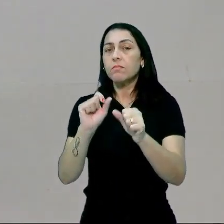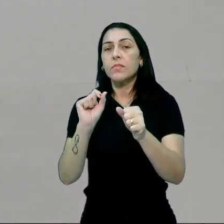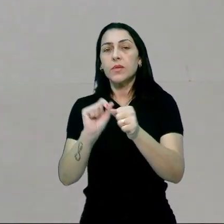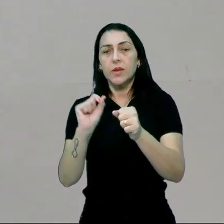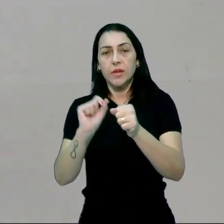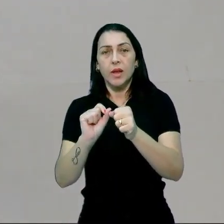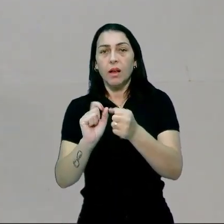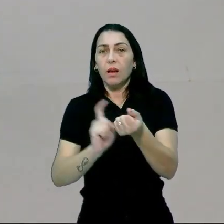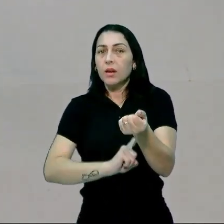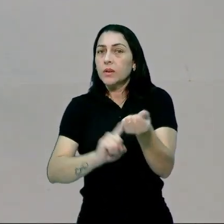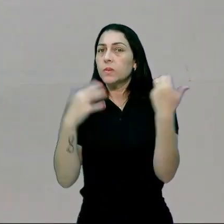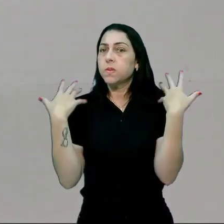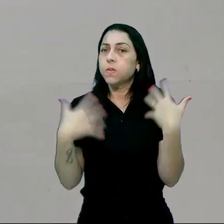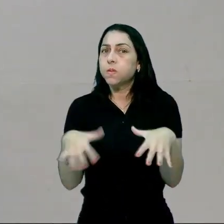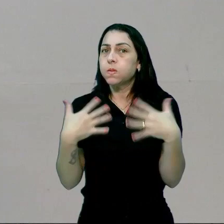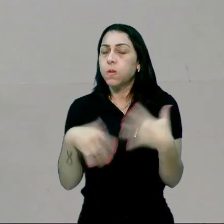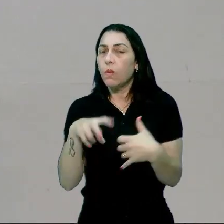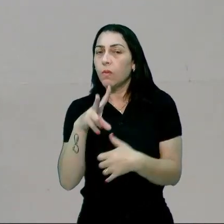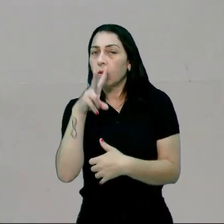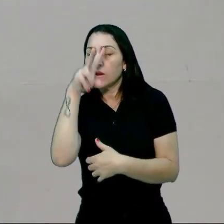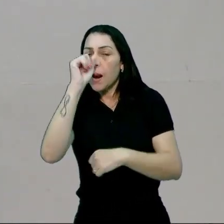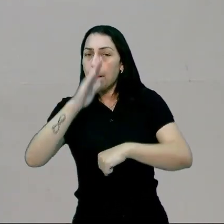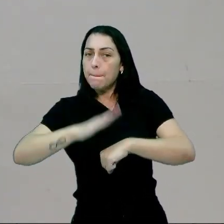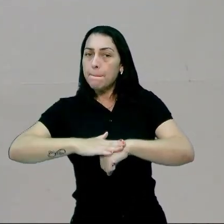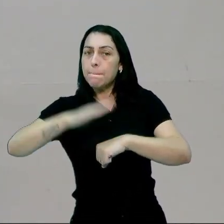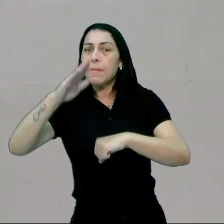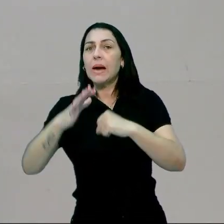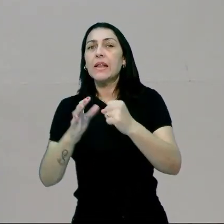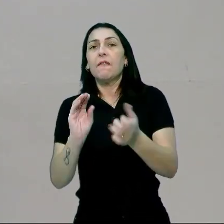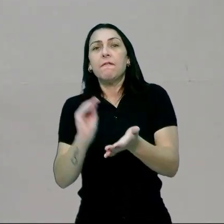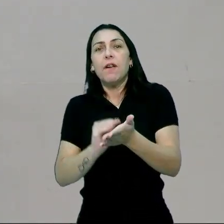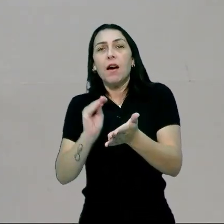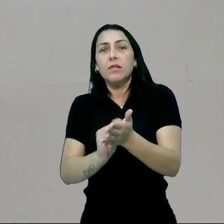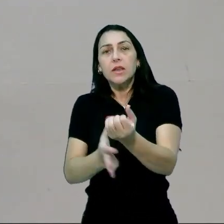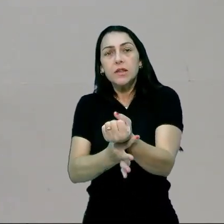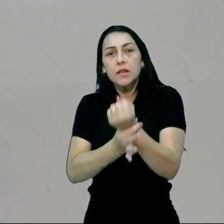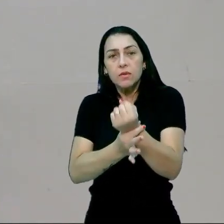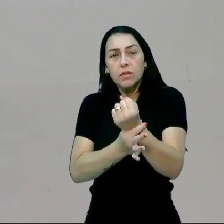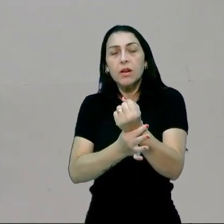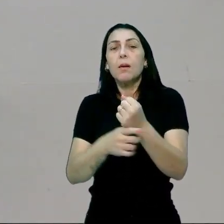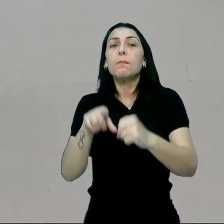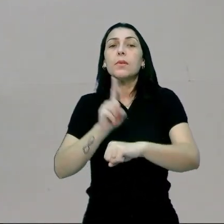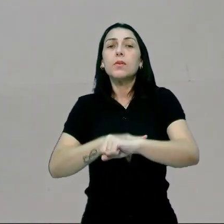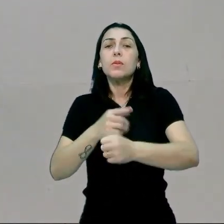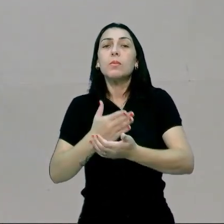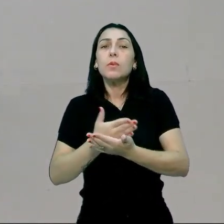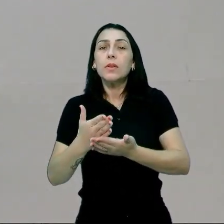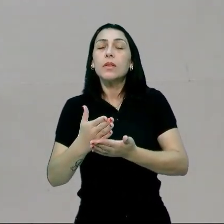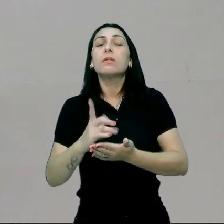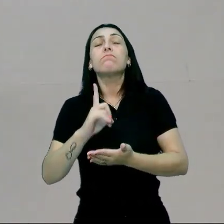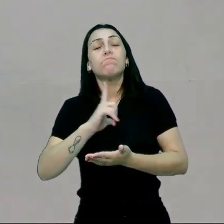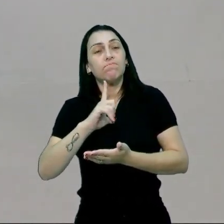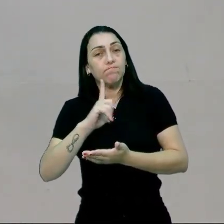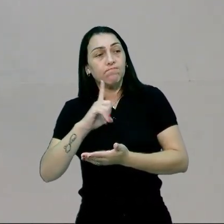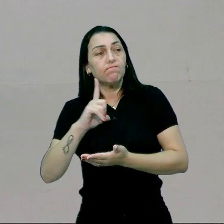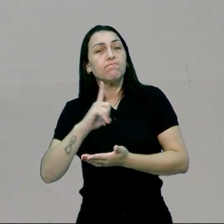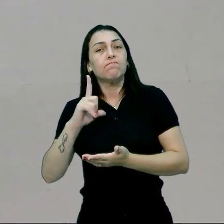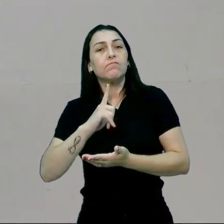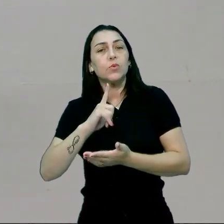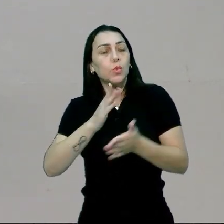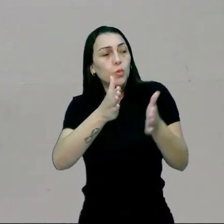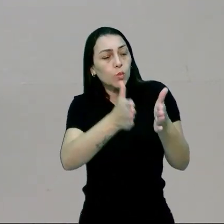muito desespero, fortalecer ainda mais a insegurança. A partir do momento em que eu tenho